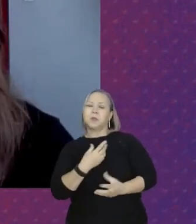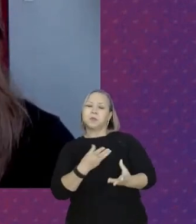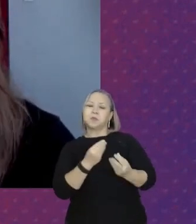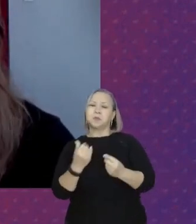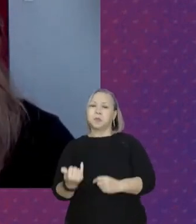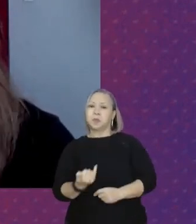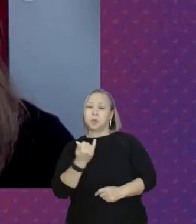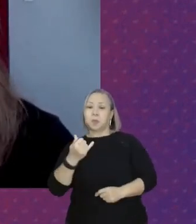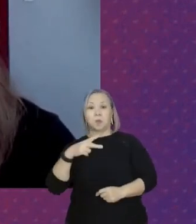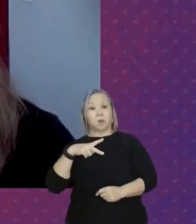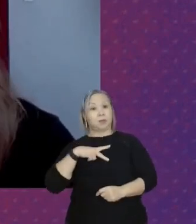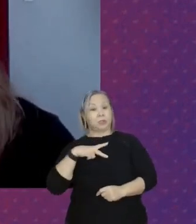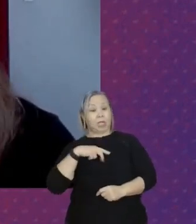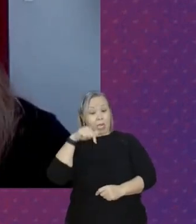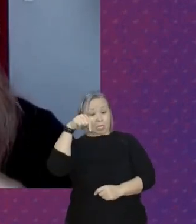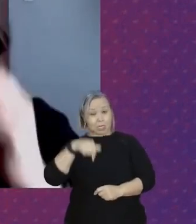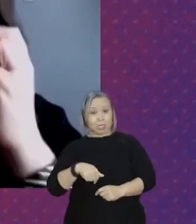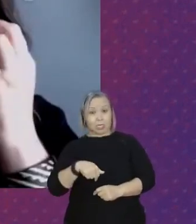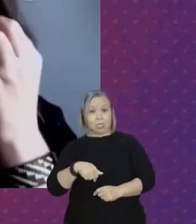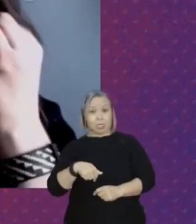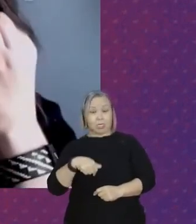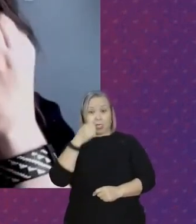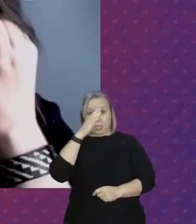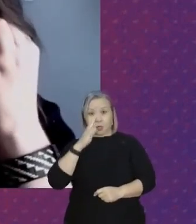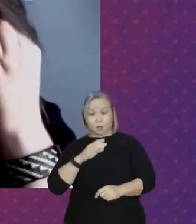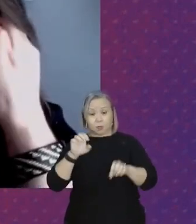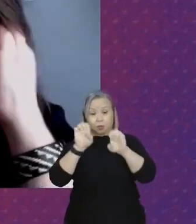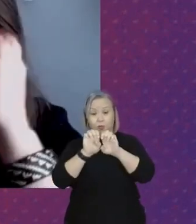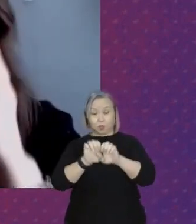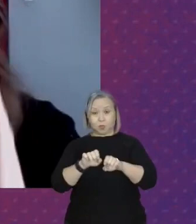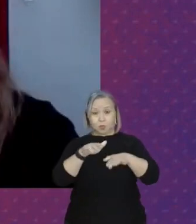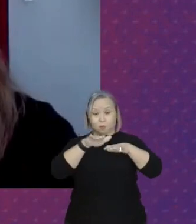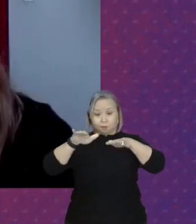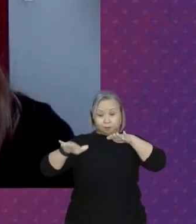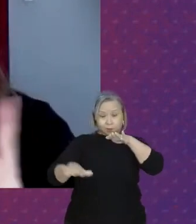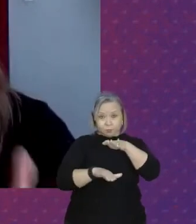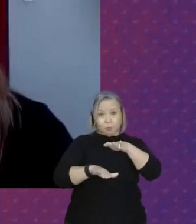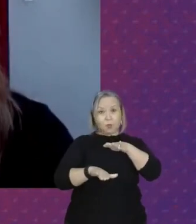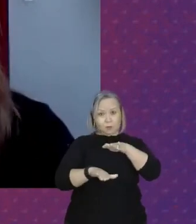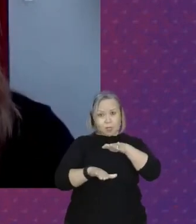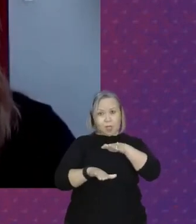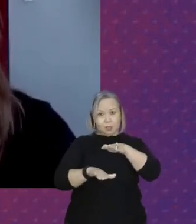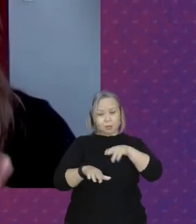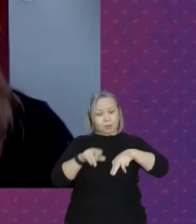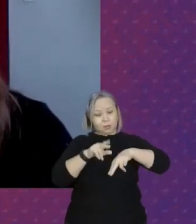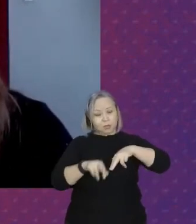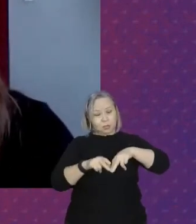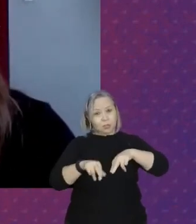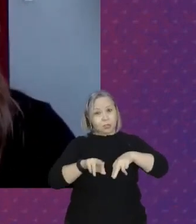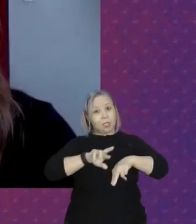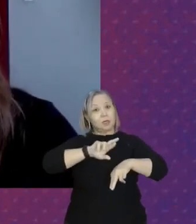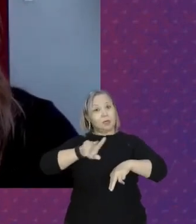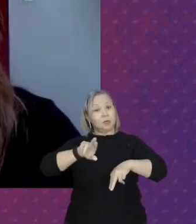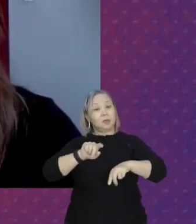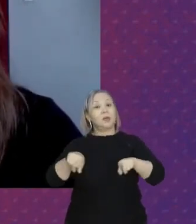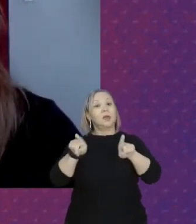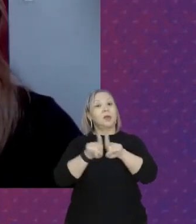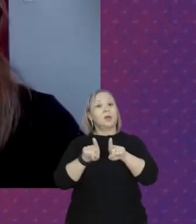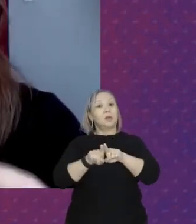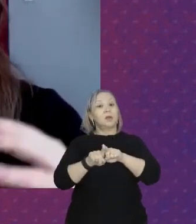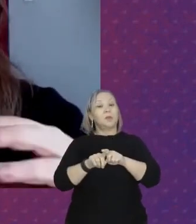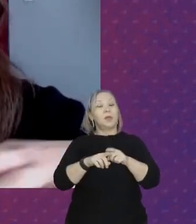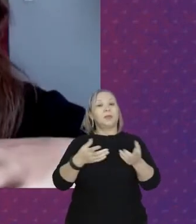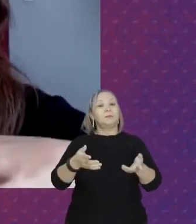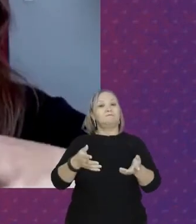importante, particularmente aqui no Brasil, considerando a estrutura de desigualdade, né, não só de gênero, mas também e fundamentalmente de raça e